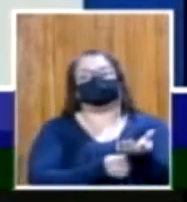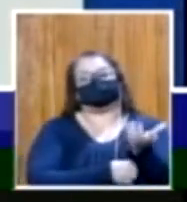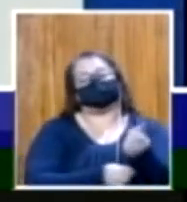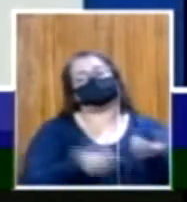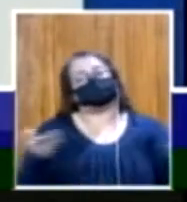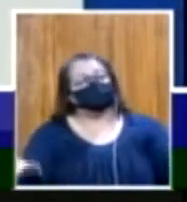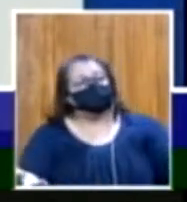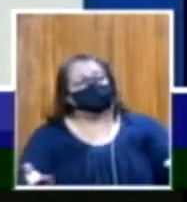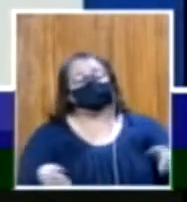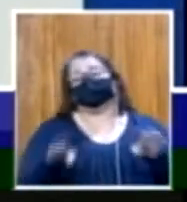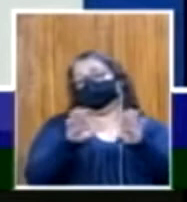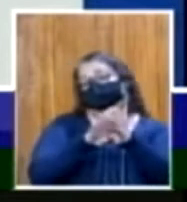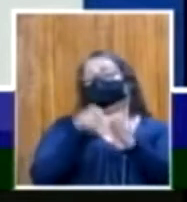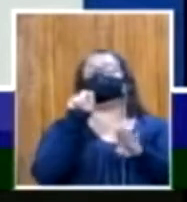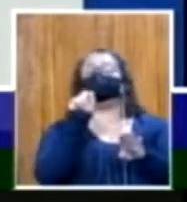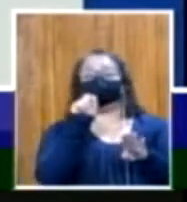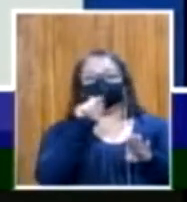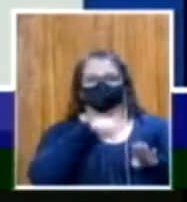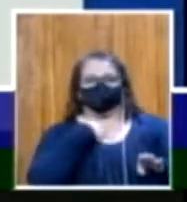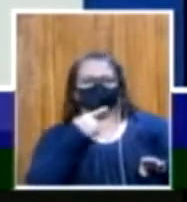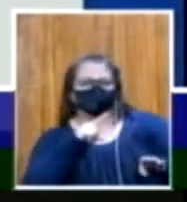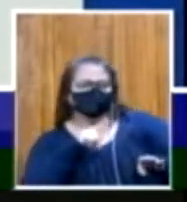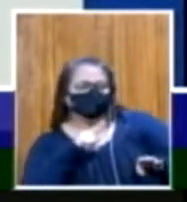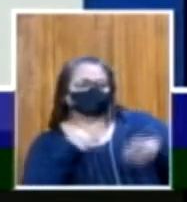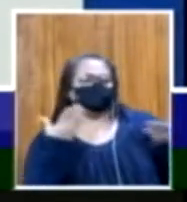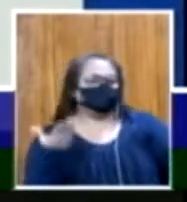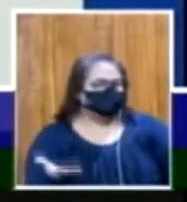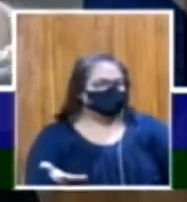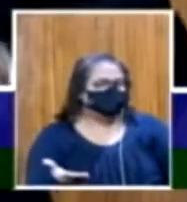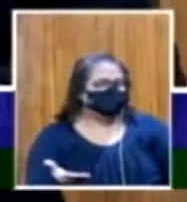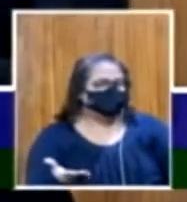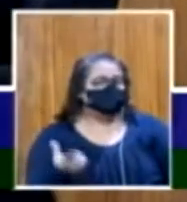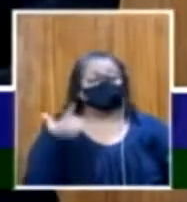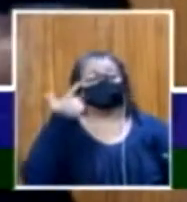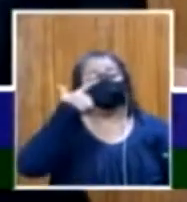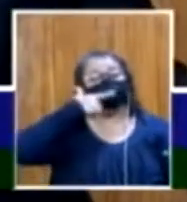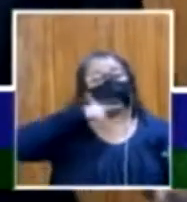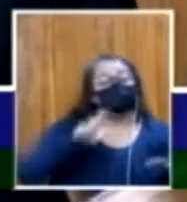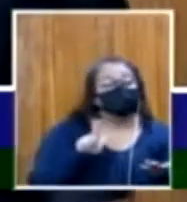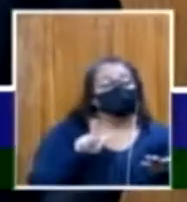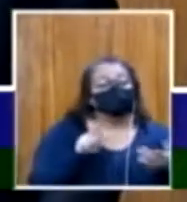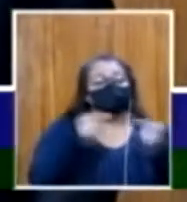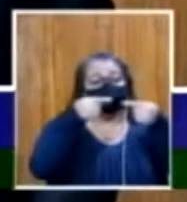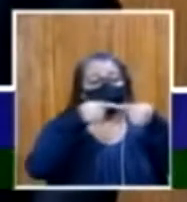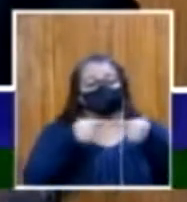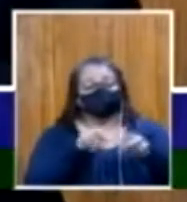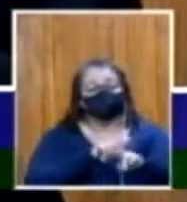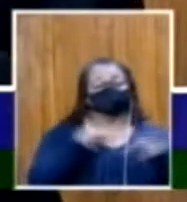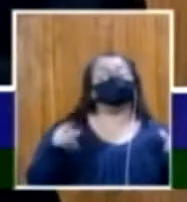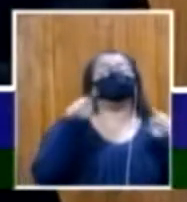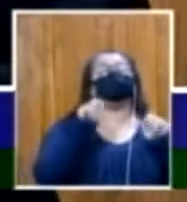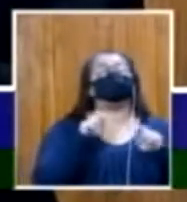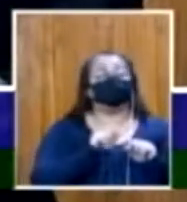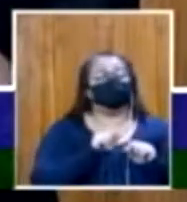Né? E, além disso, nós temos também um outro caminho, o debate como esse que nós estamos fazendo,